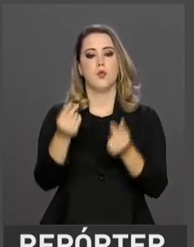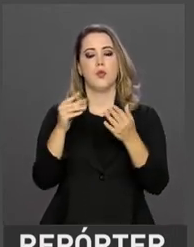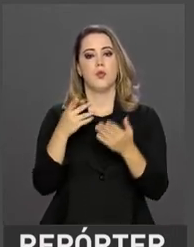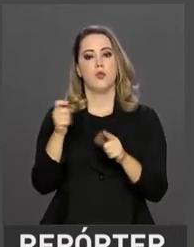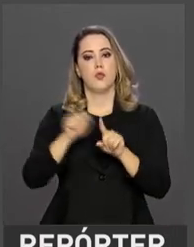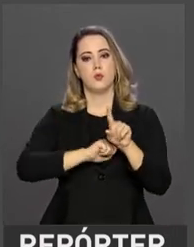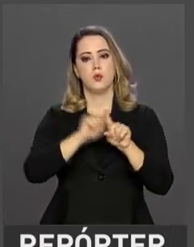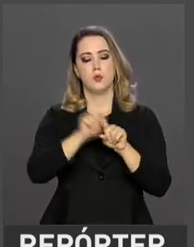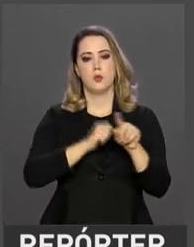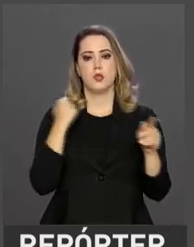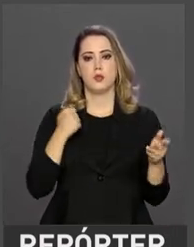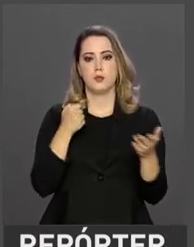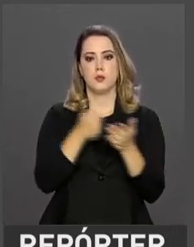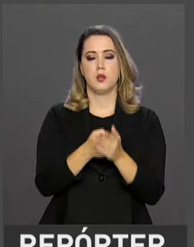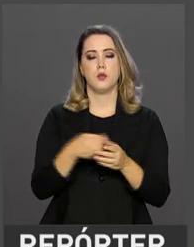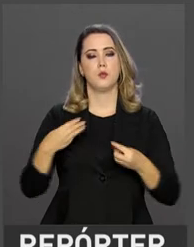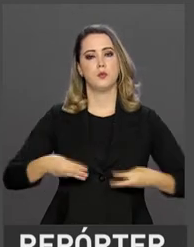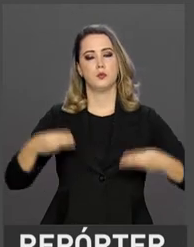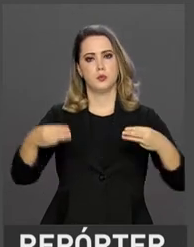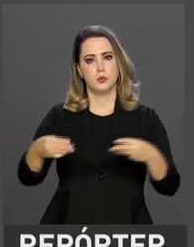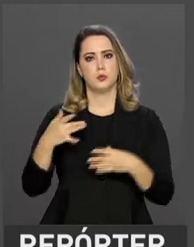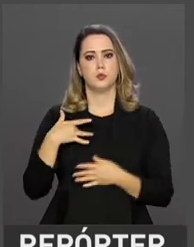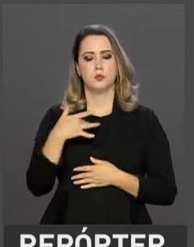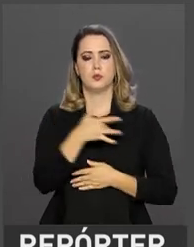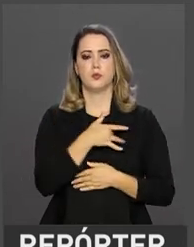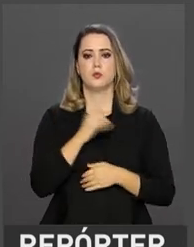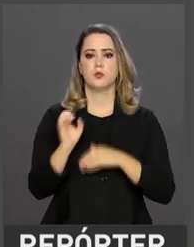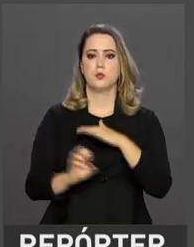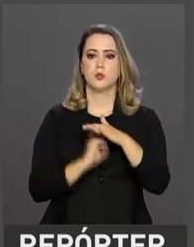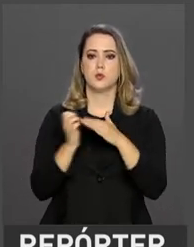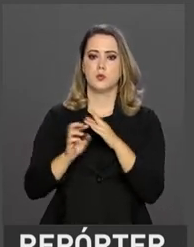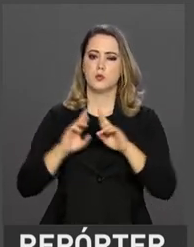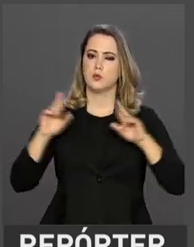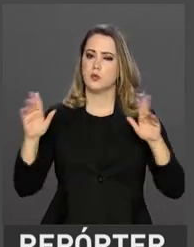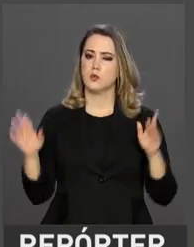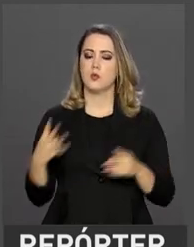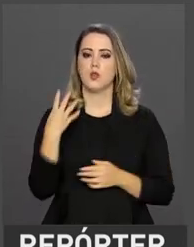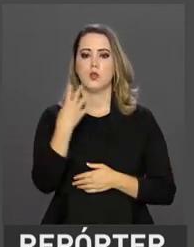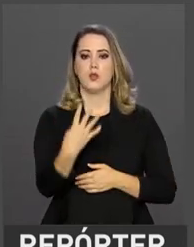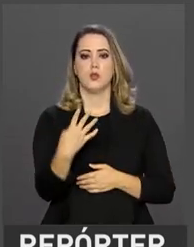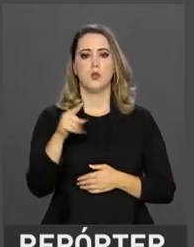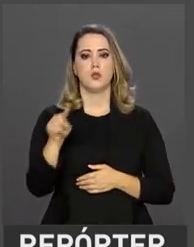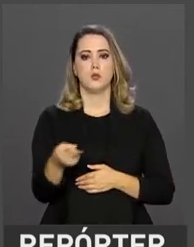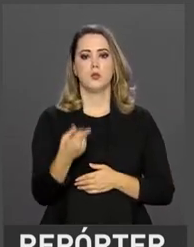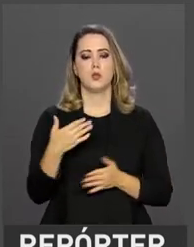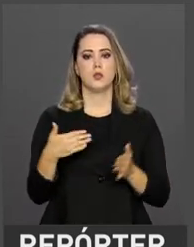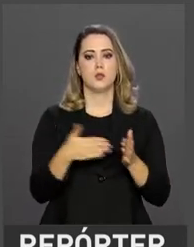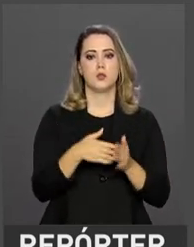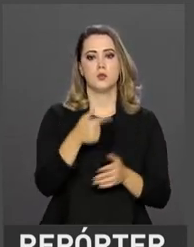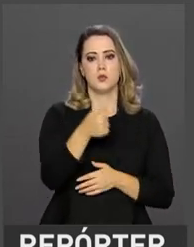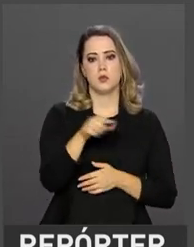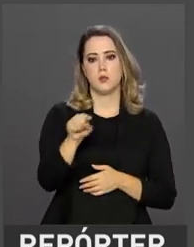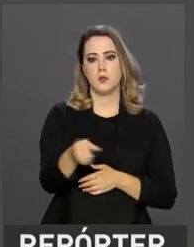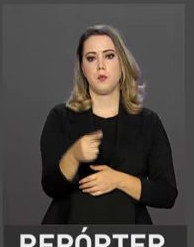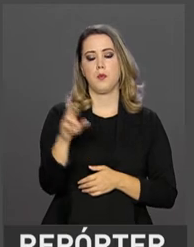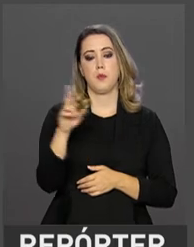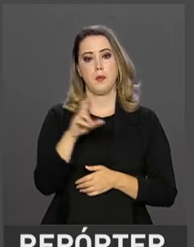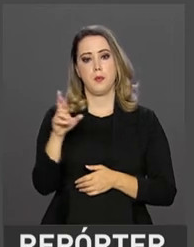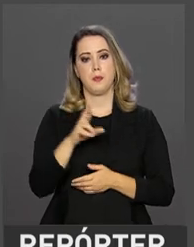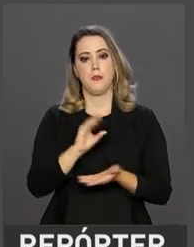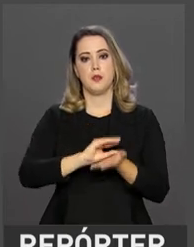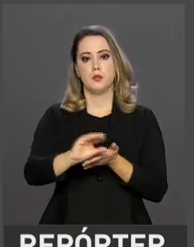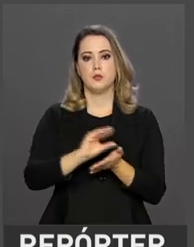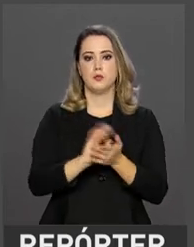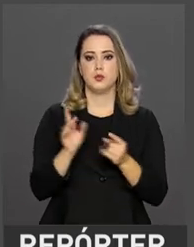pago pelo ministério da saúde as empresas devem variar de 4 mil reais as sete mil reais